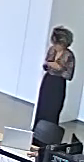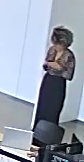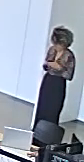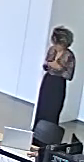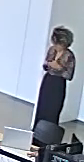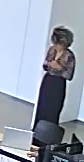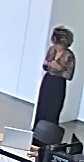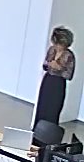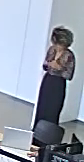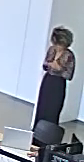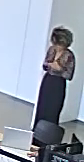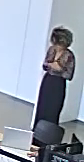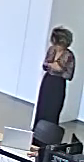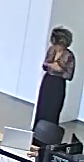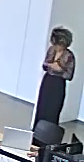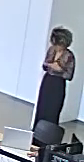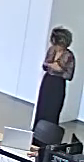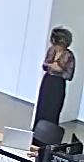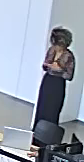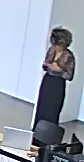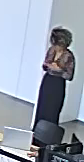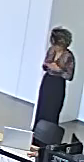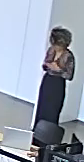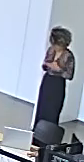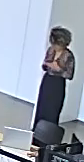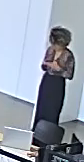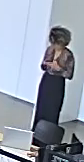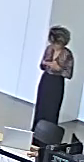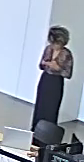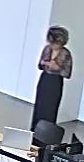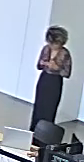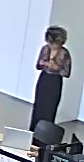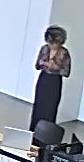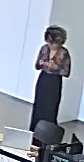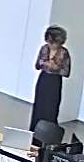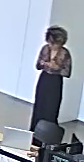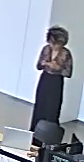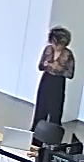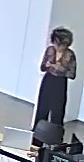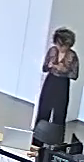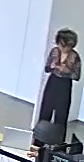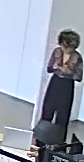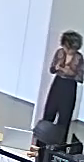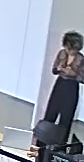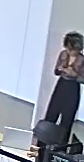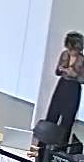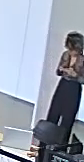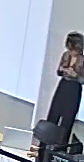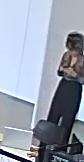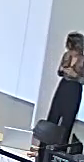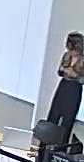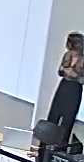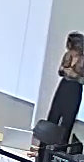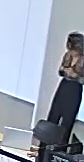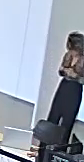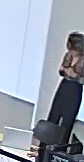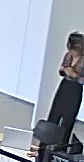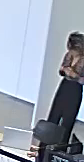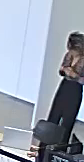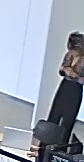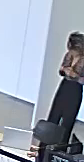Claros, o projeto Educar, pastoral da criança, cursos de teologia, cursos